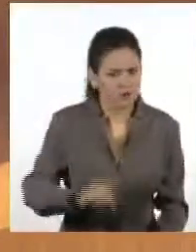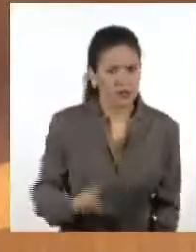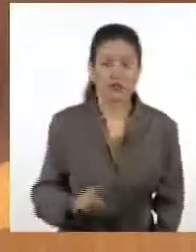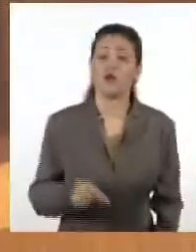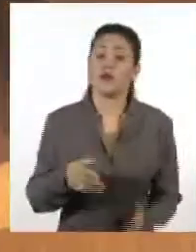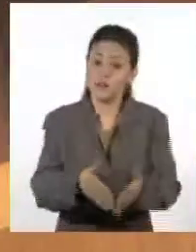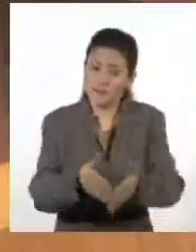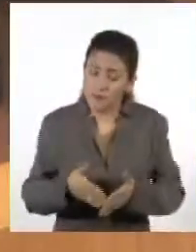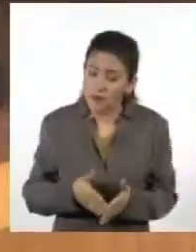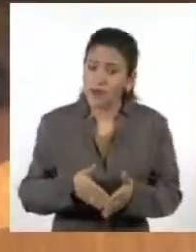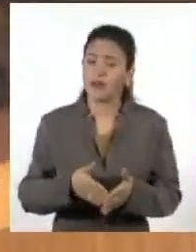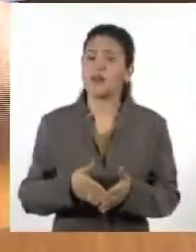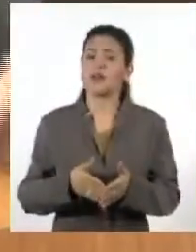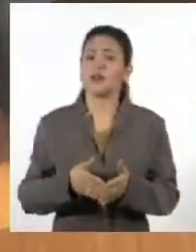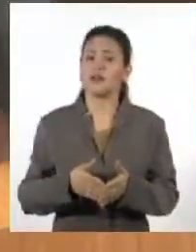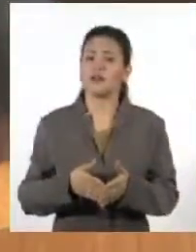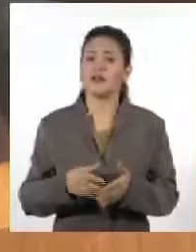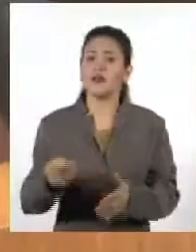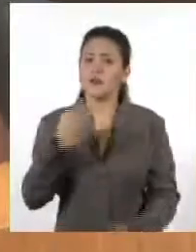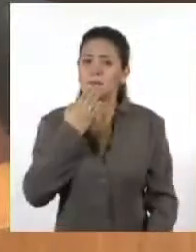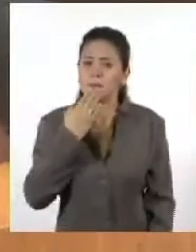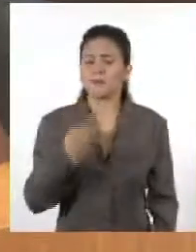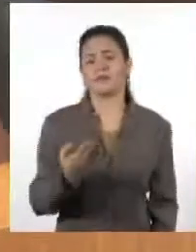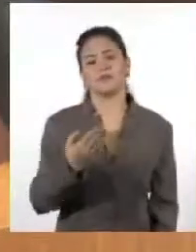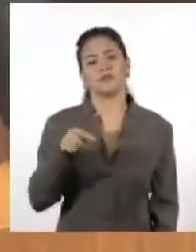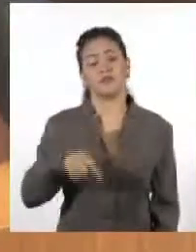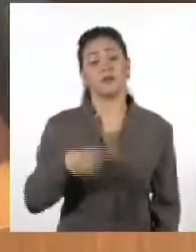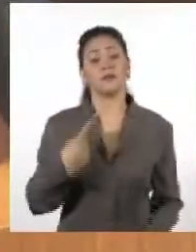forma pacífica o que eles têm direito